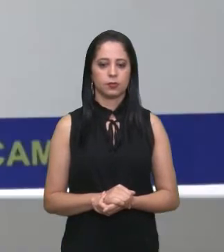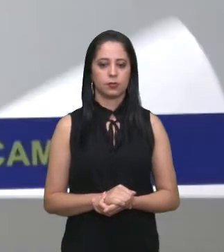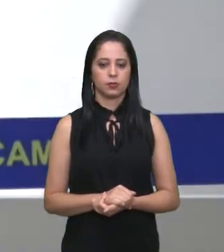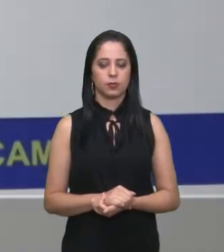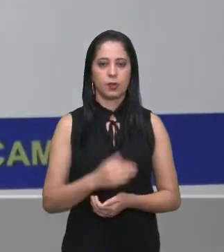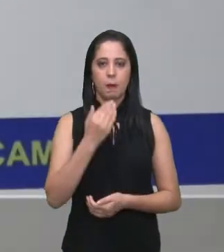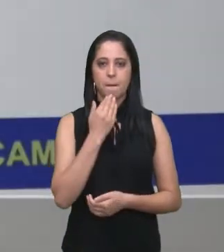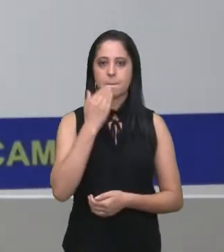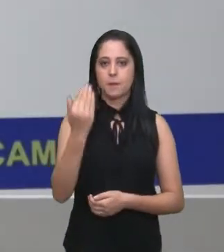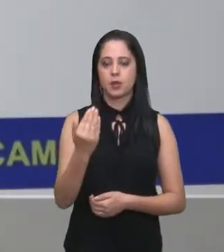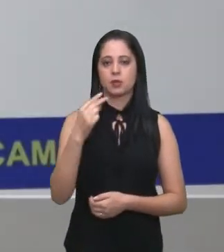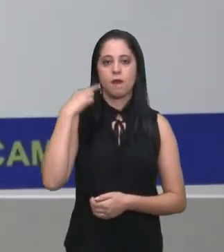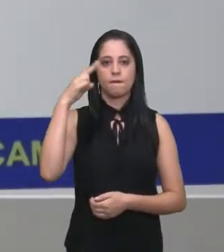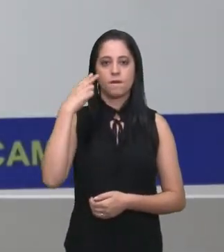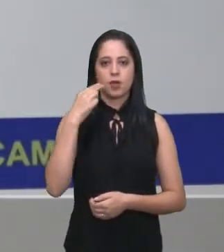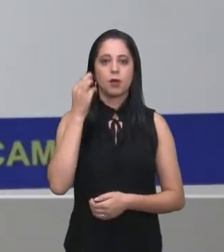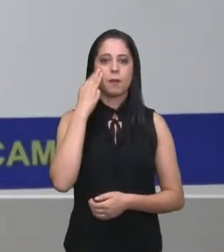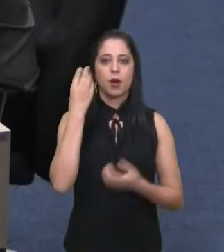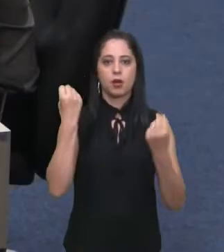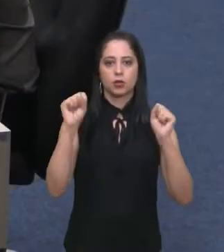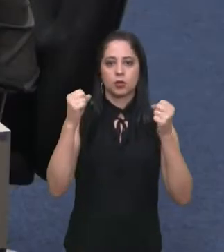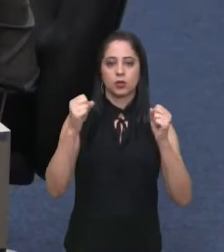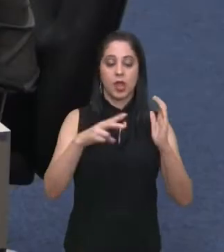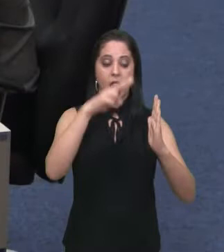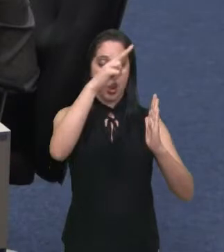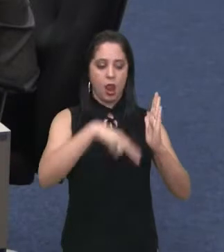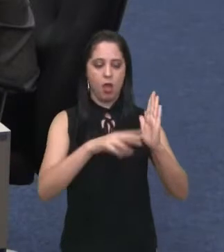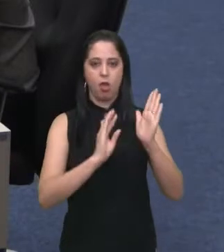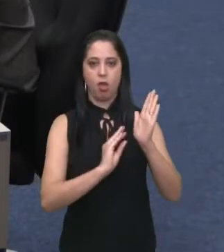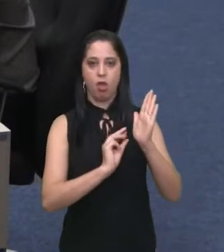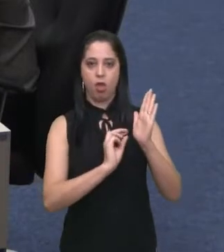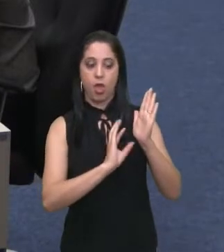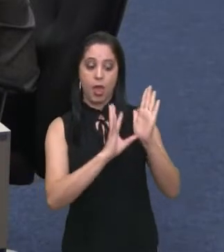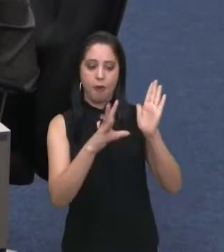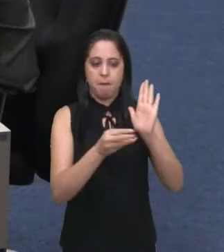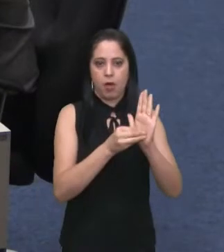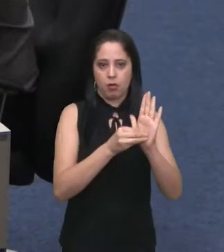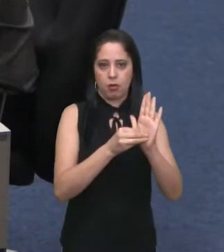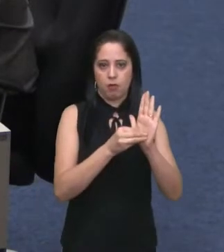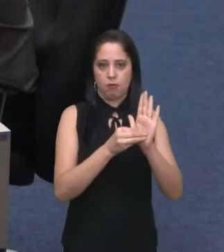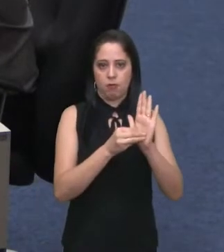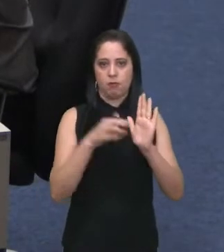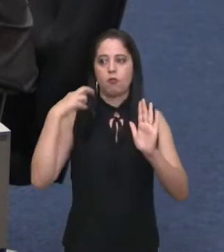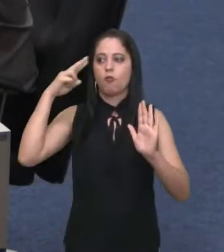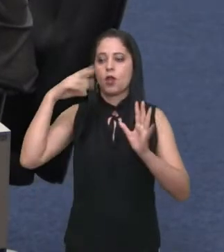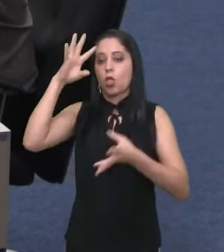Peço ao vereador Marcão que faça a leitura das emendas para a ciência dos vereadores.